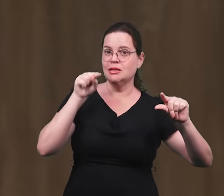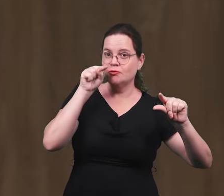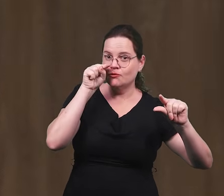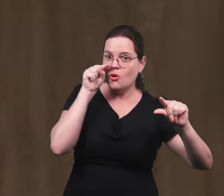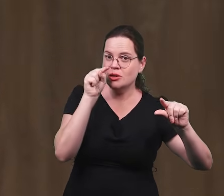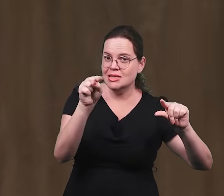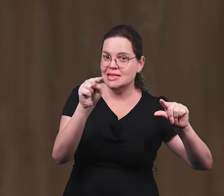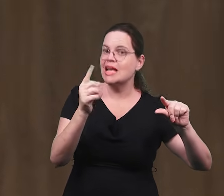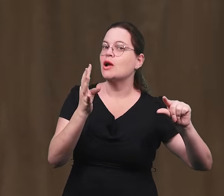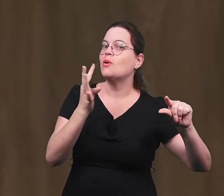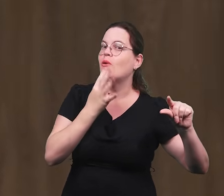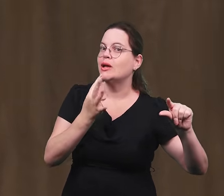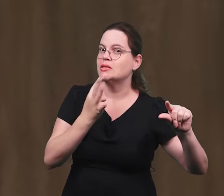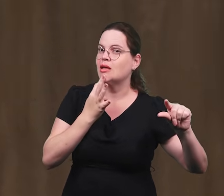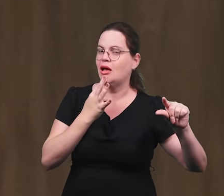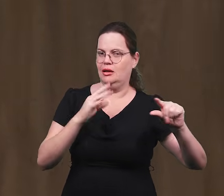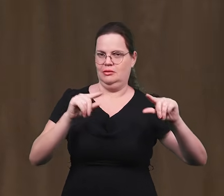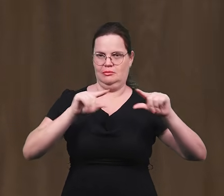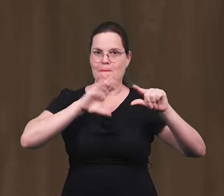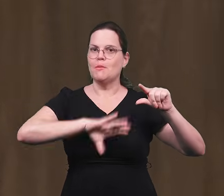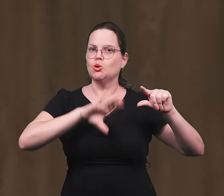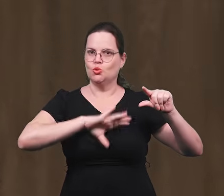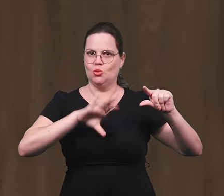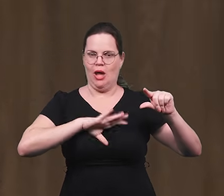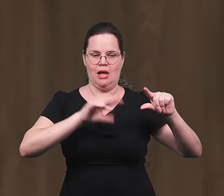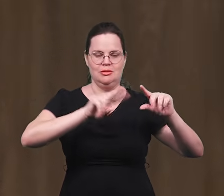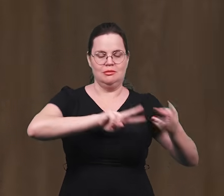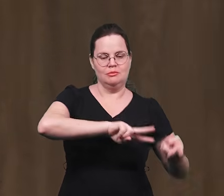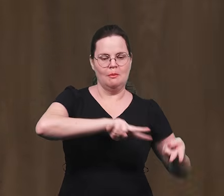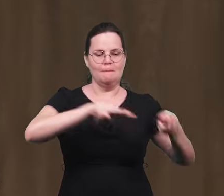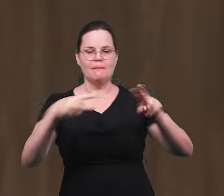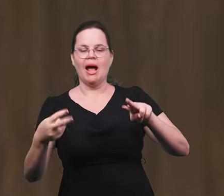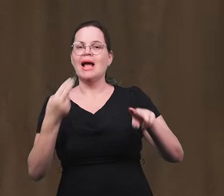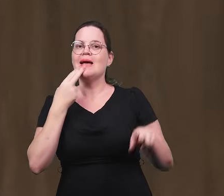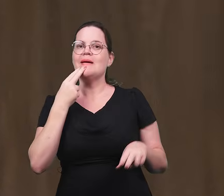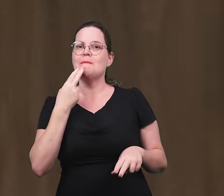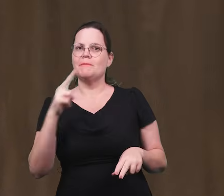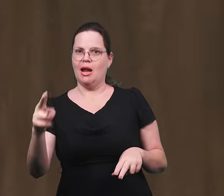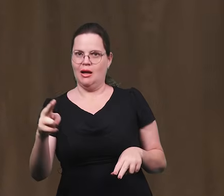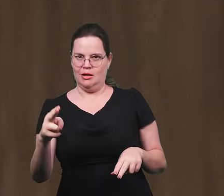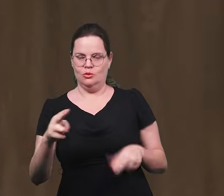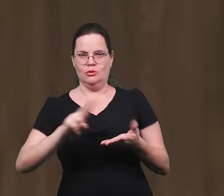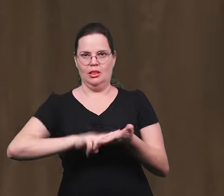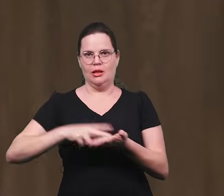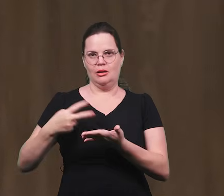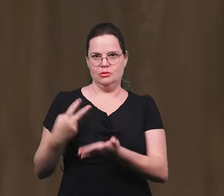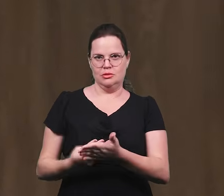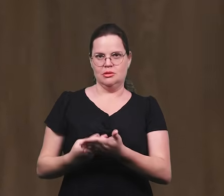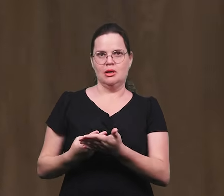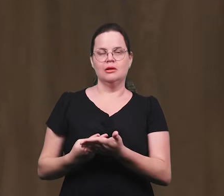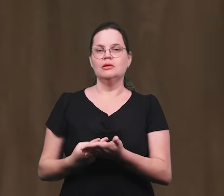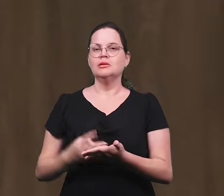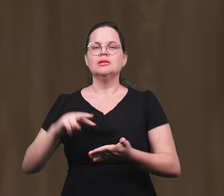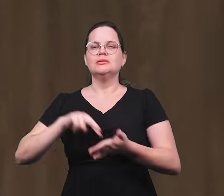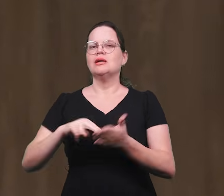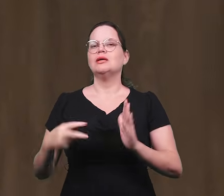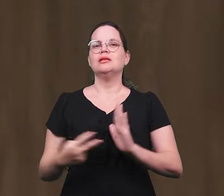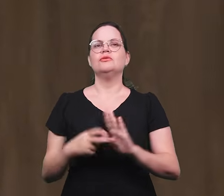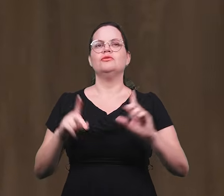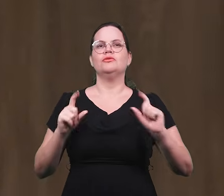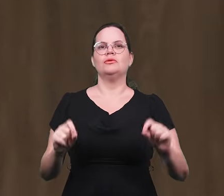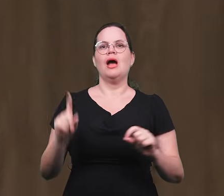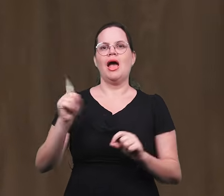caso, né, no grego aqui, dentro desse contexto da época, se tu conheceras, tinha